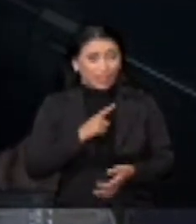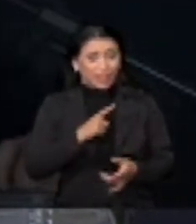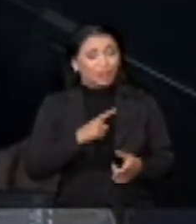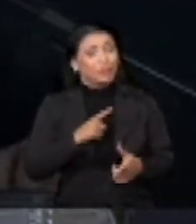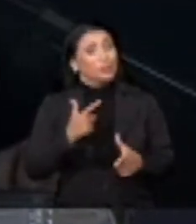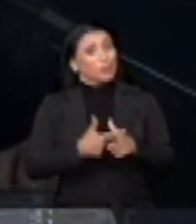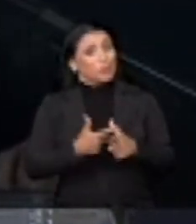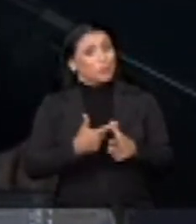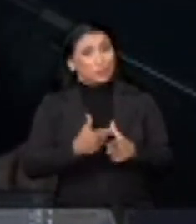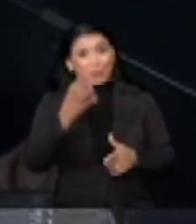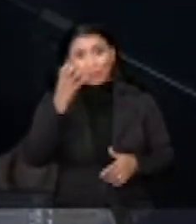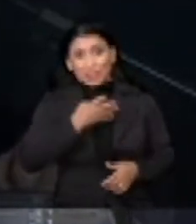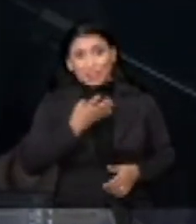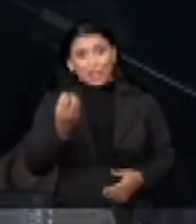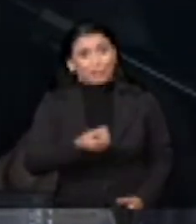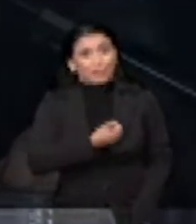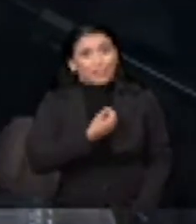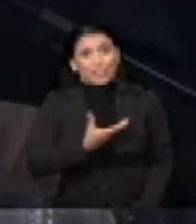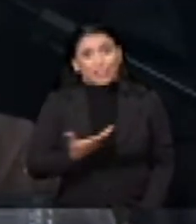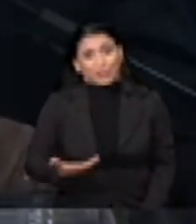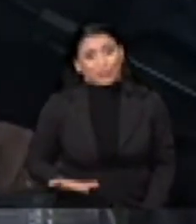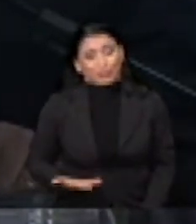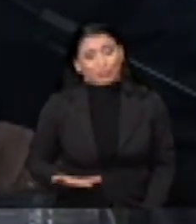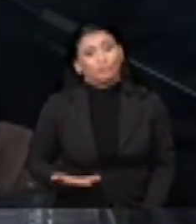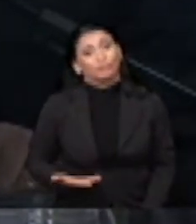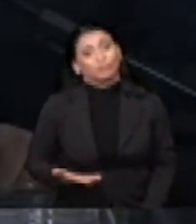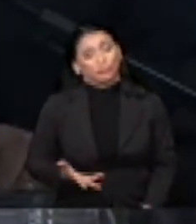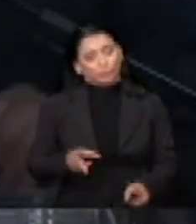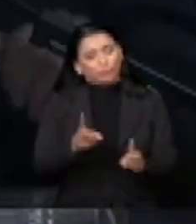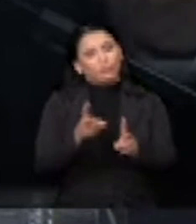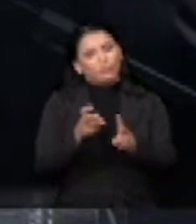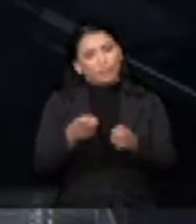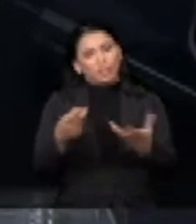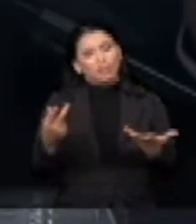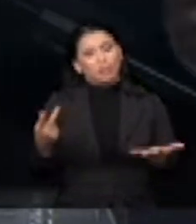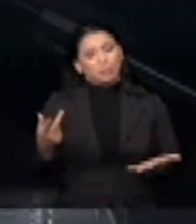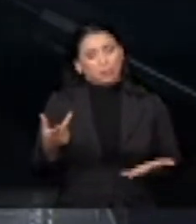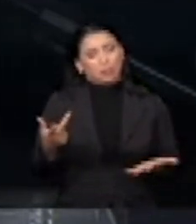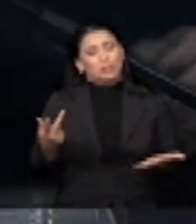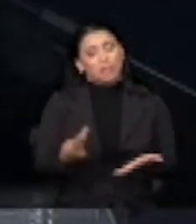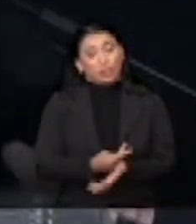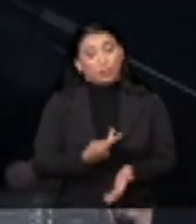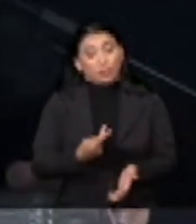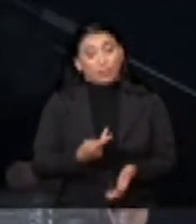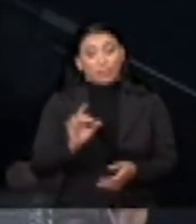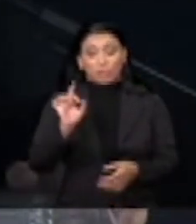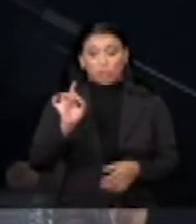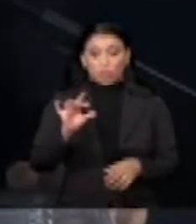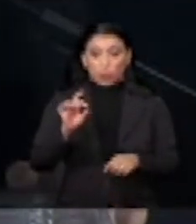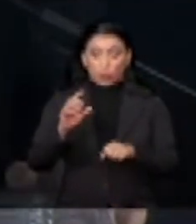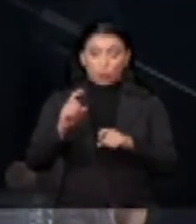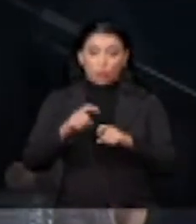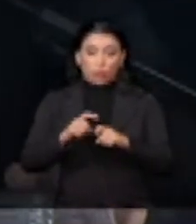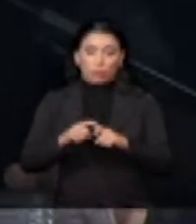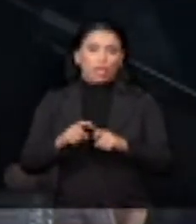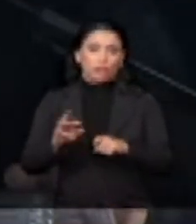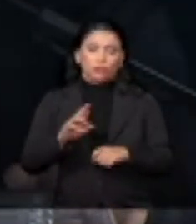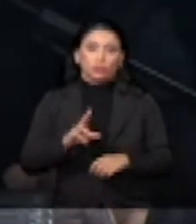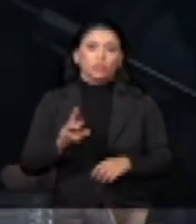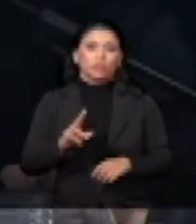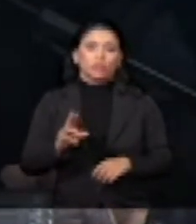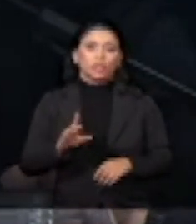e isso é muito fácil verificar na nossa prática basta que um médico malformado não